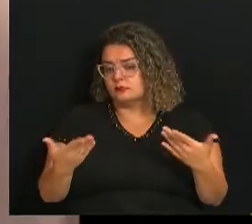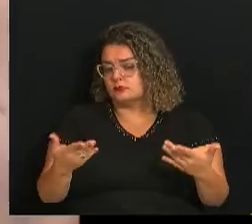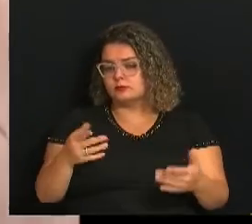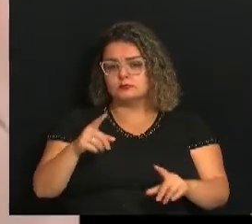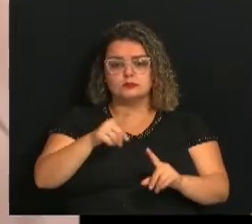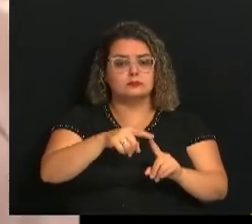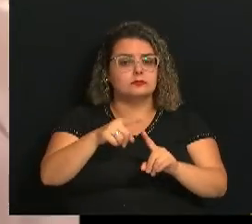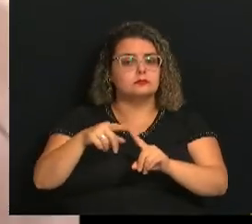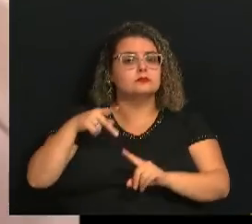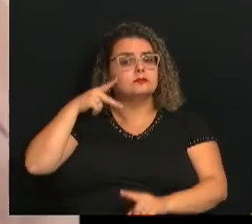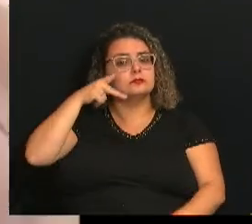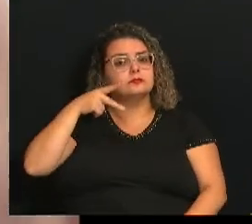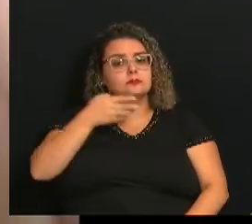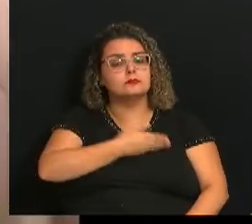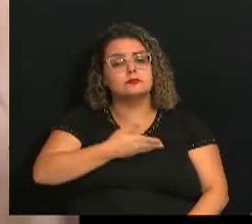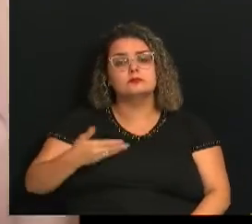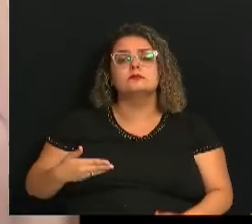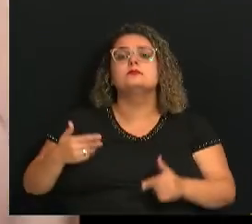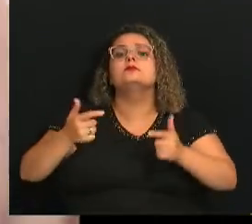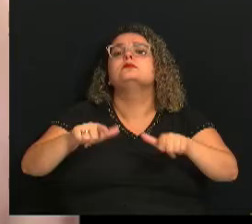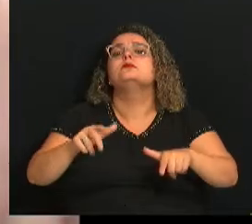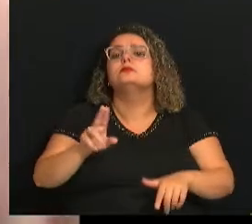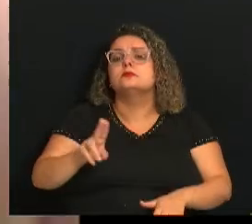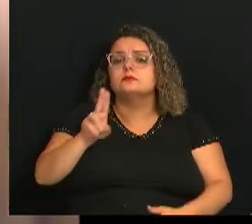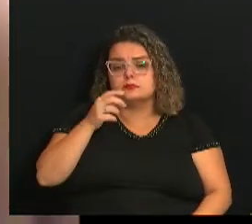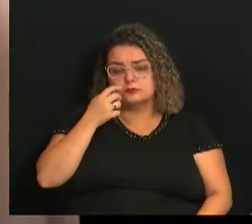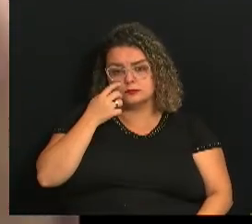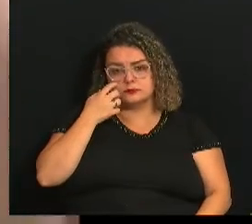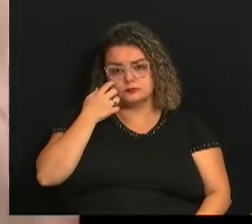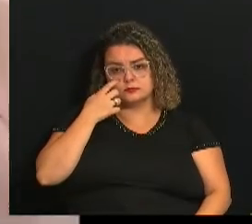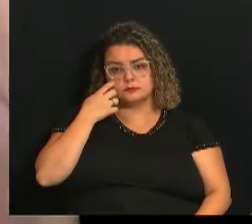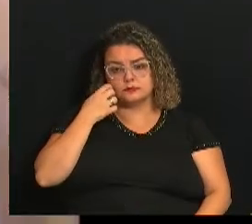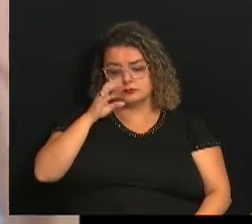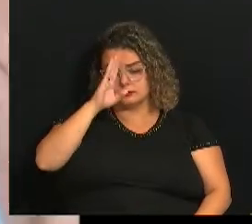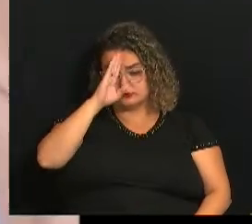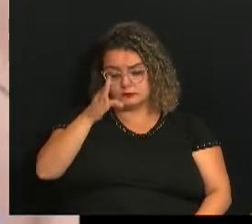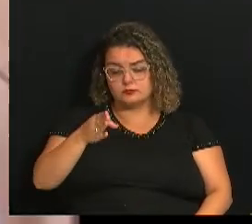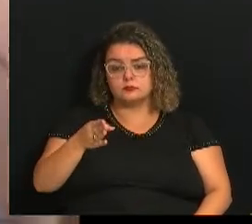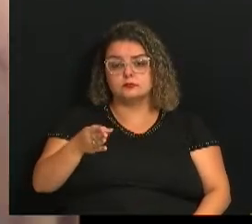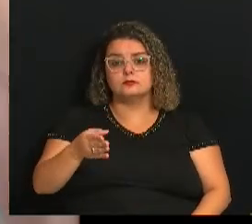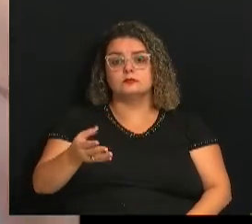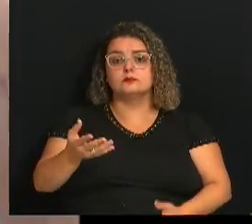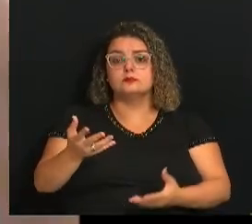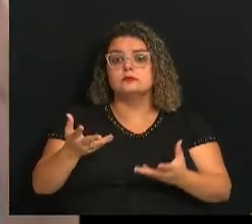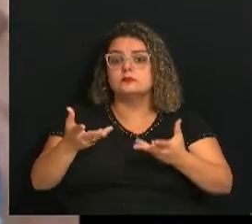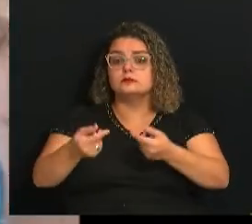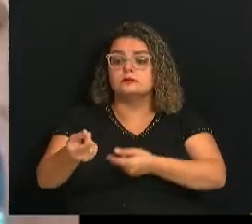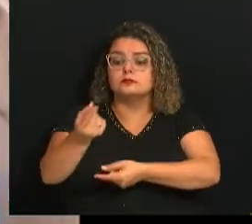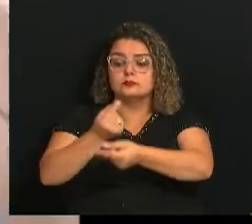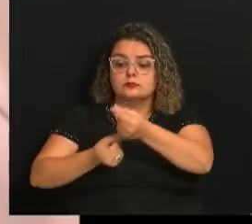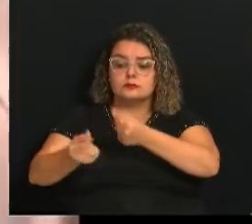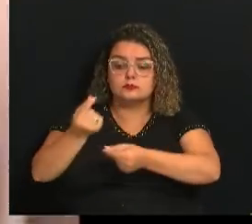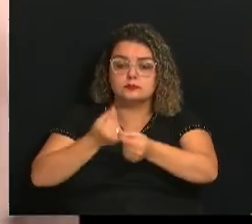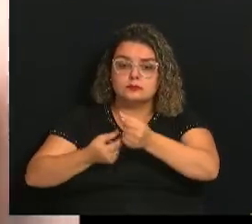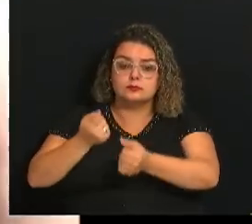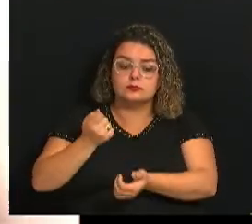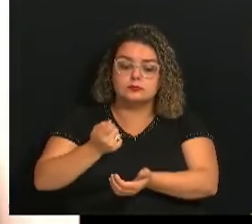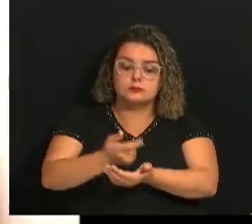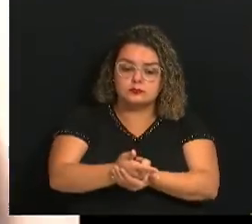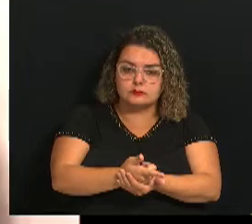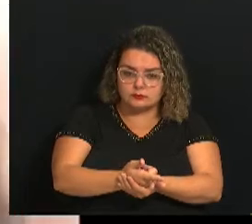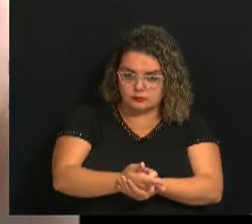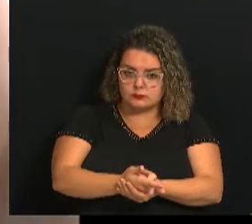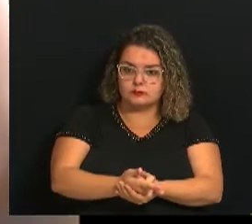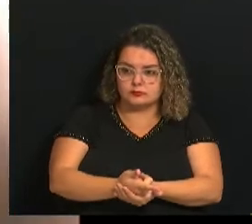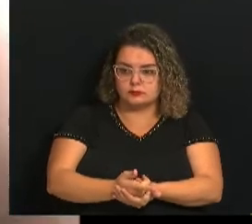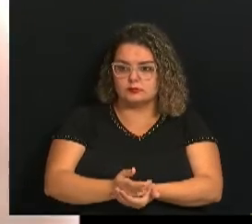e onde isso vai ser implementado, e principalmente incidir sobre os recursos públicos para essas políticas.